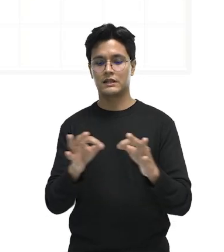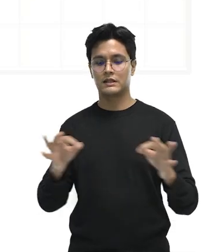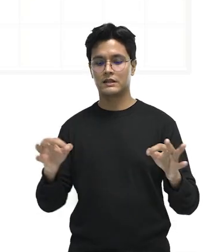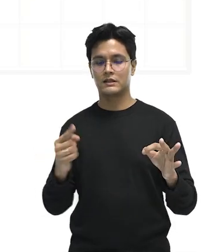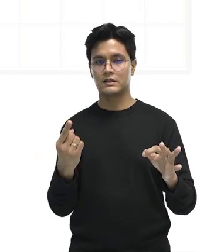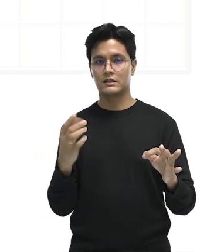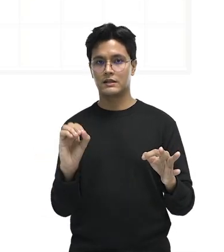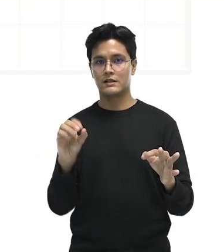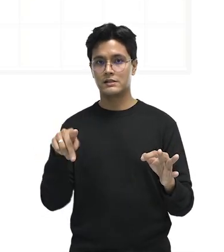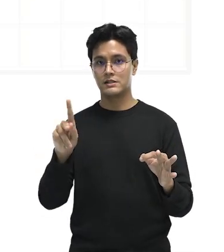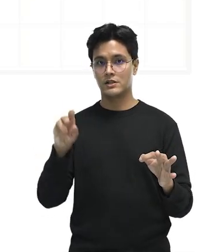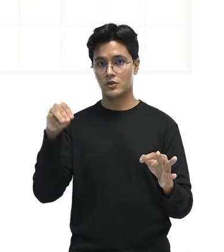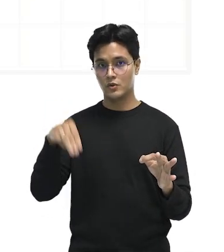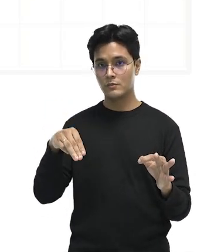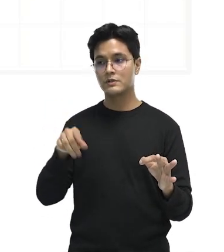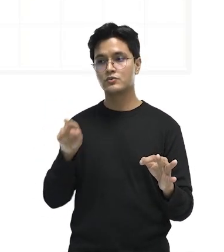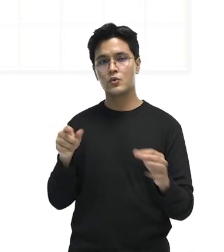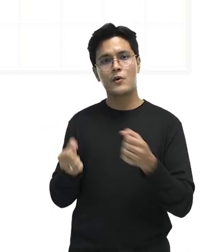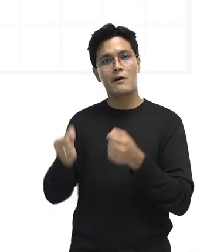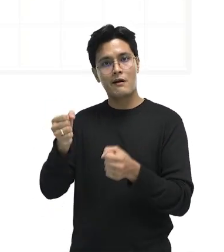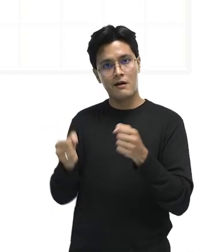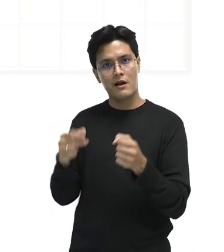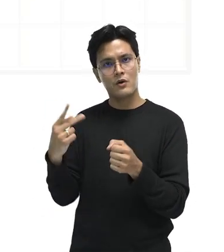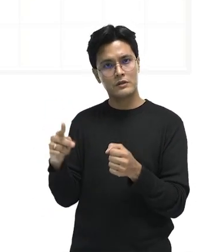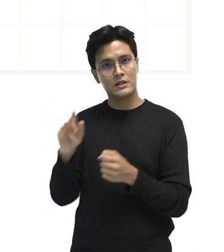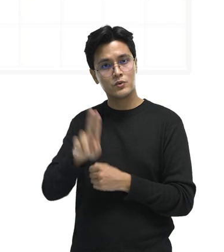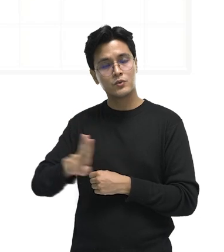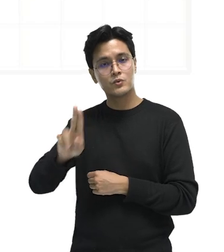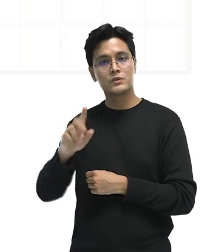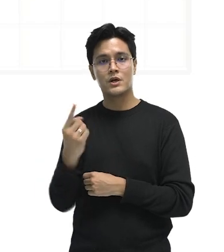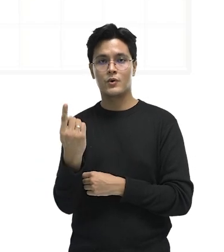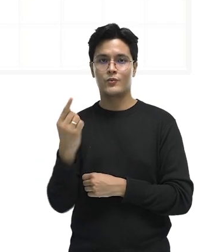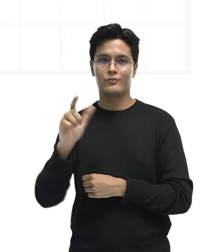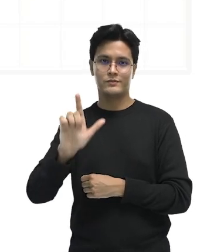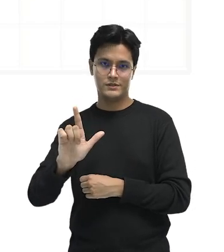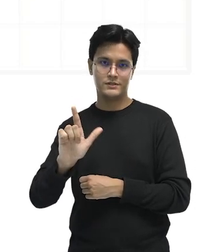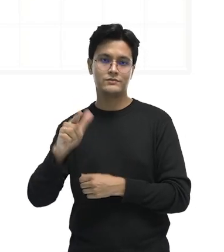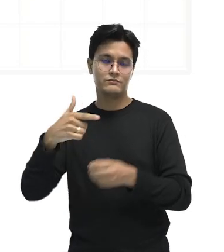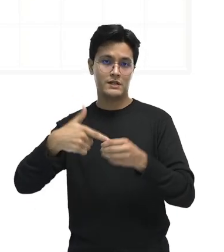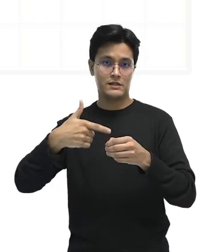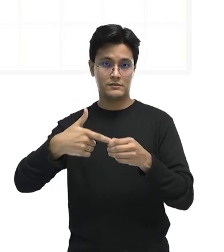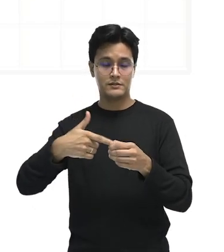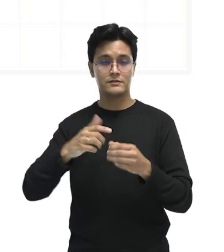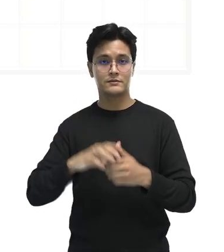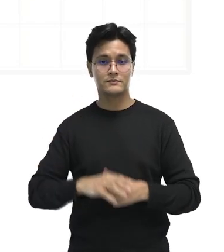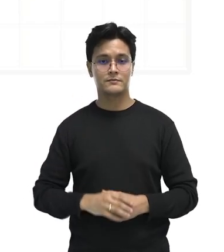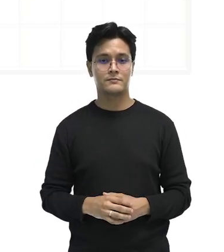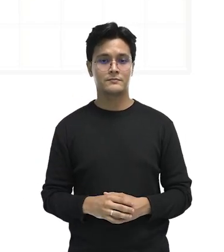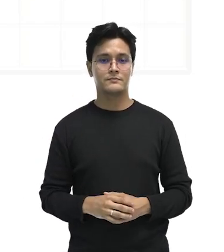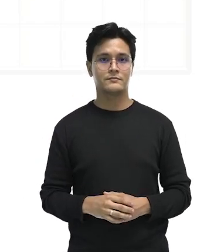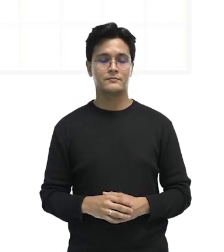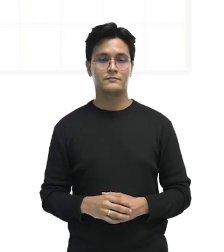vai consumir 1 litro de gasolina. Muito bem. Ora,